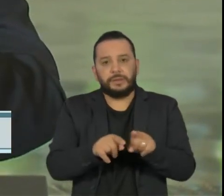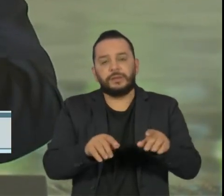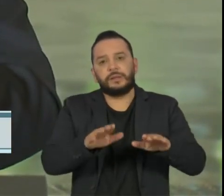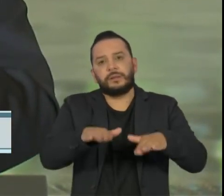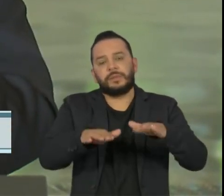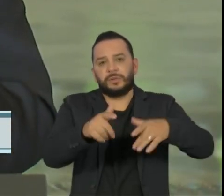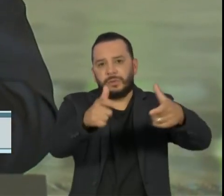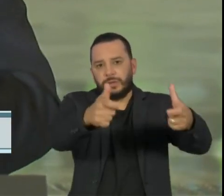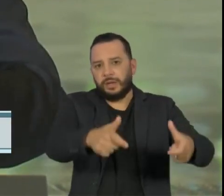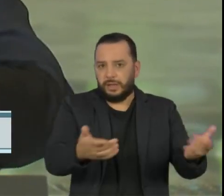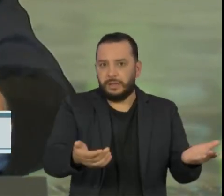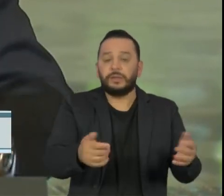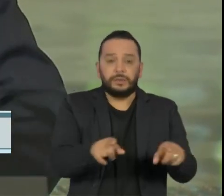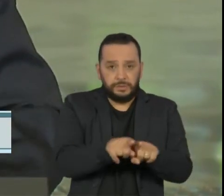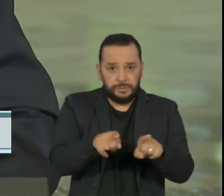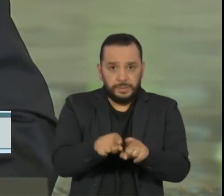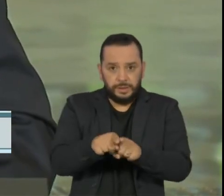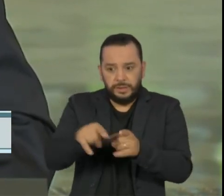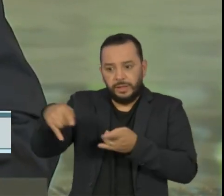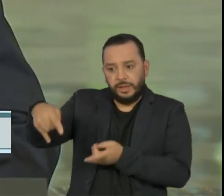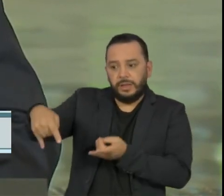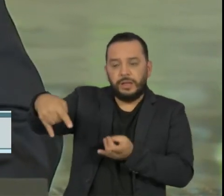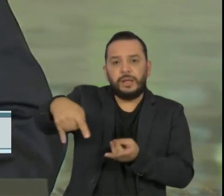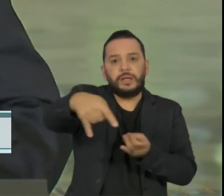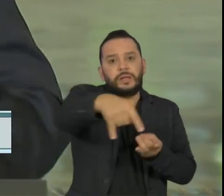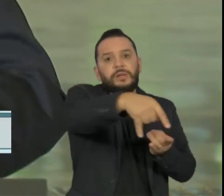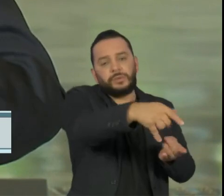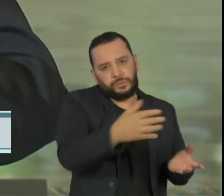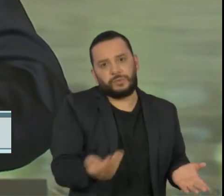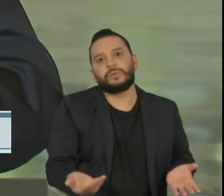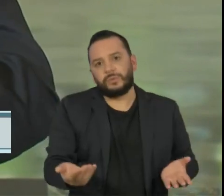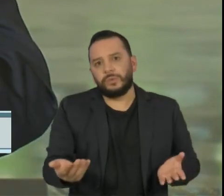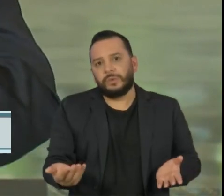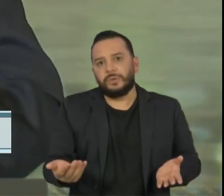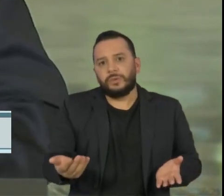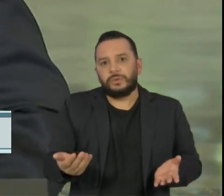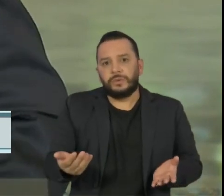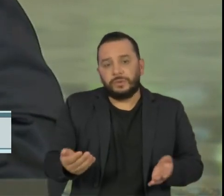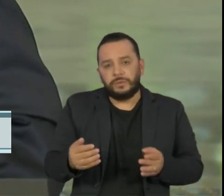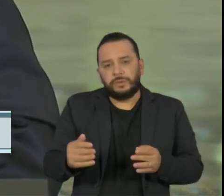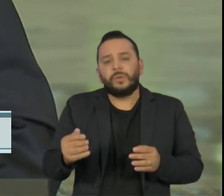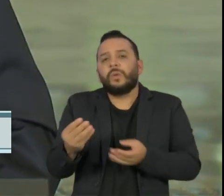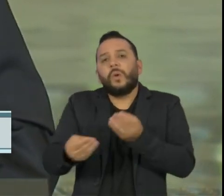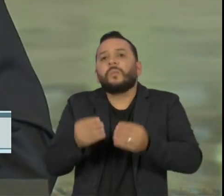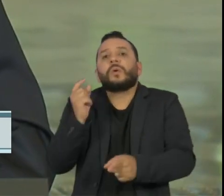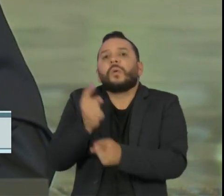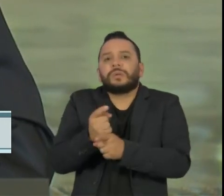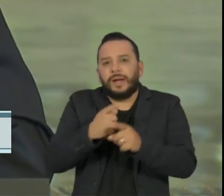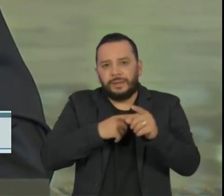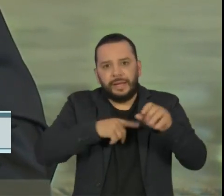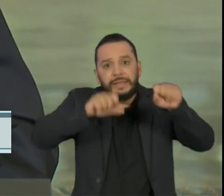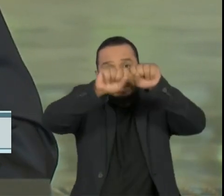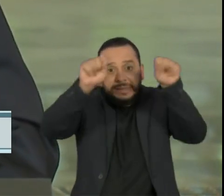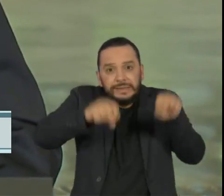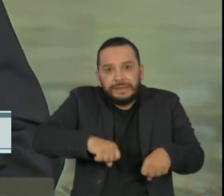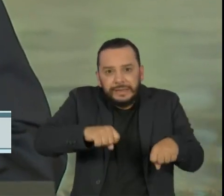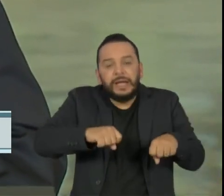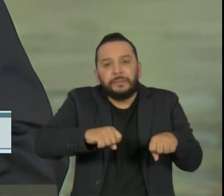busca do leito se faz através do CROSS, que é o sistema de regulagem do Estado de São